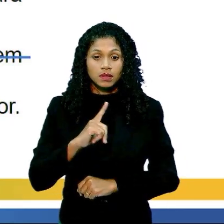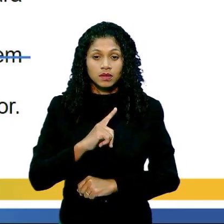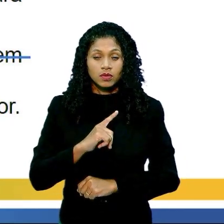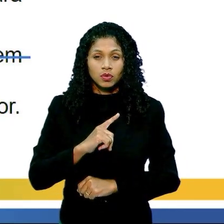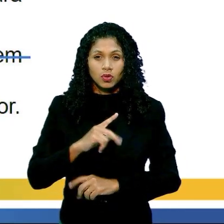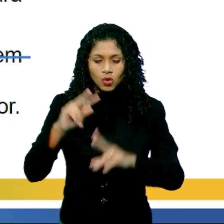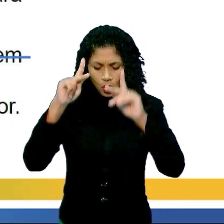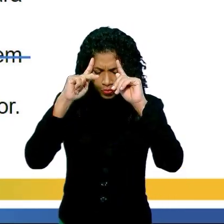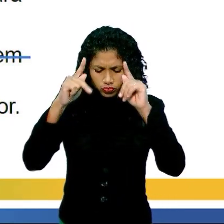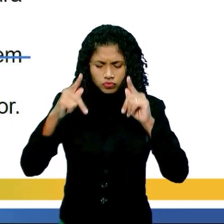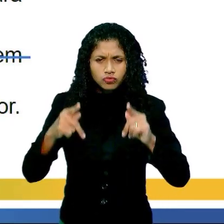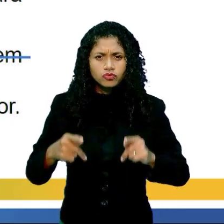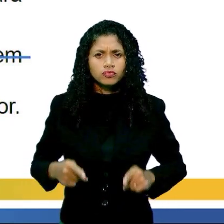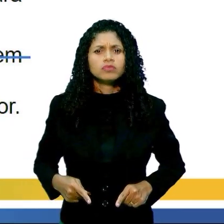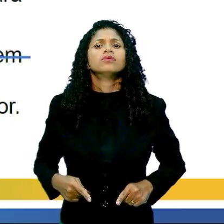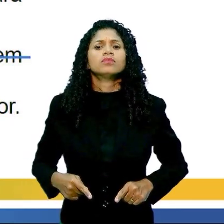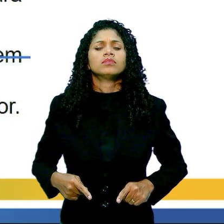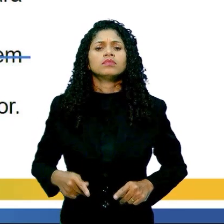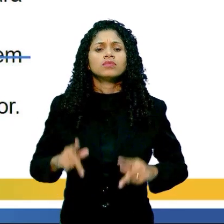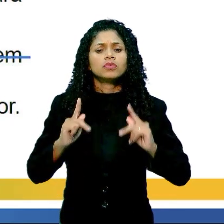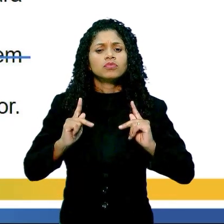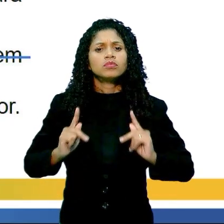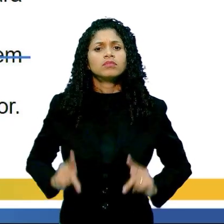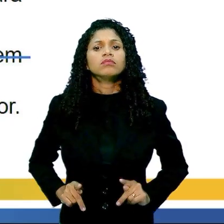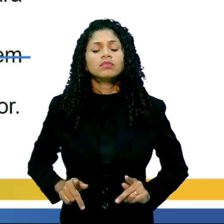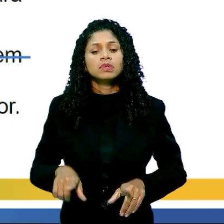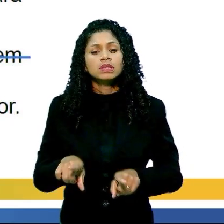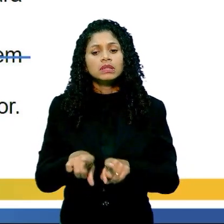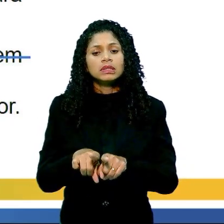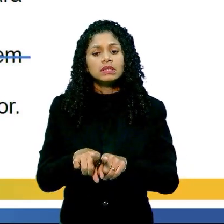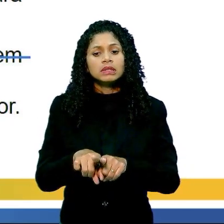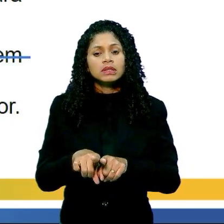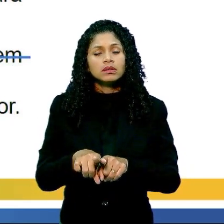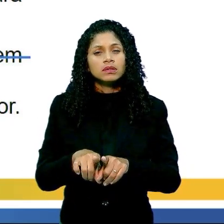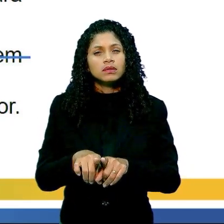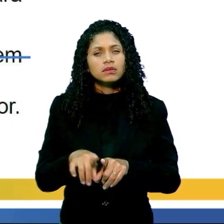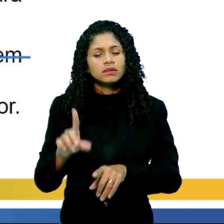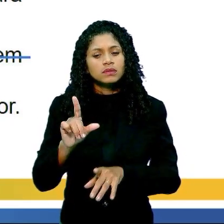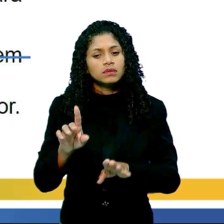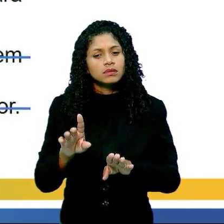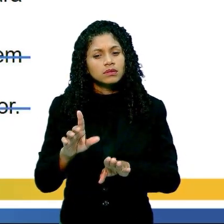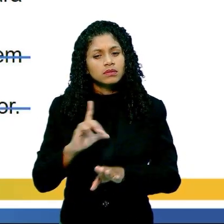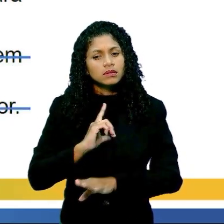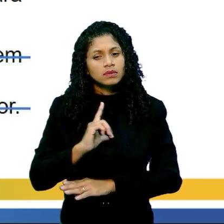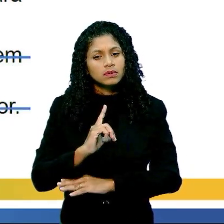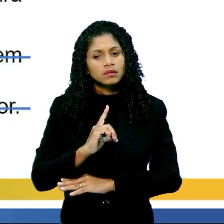seres humanos têm uma predisposição genética para inibir a dor.